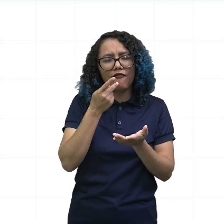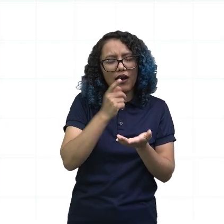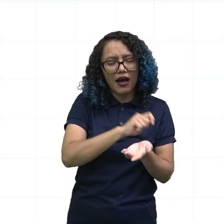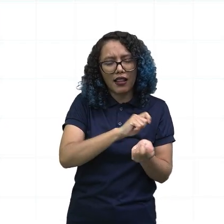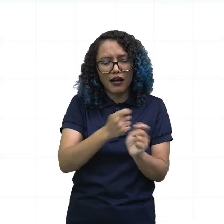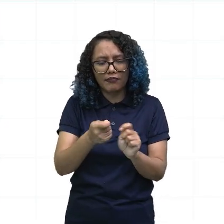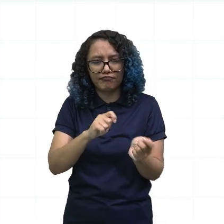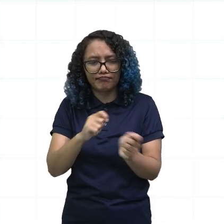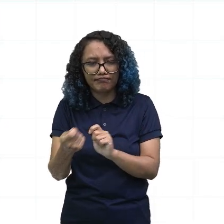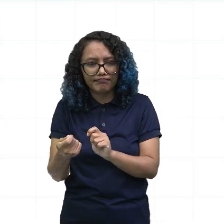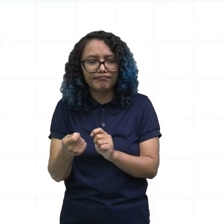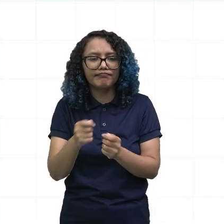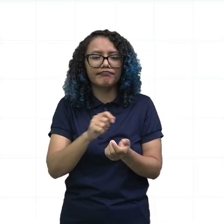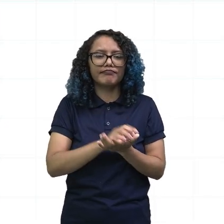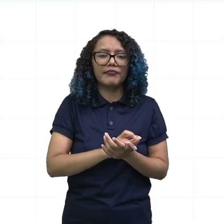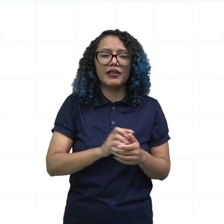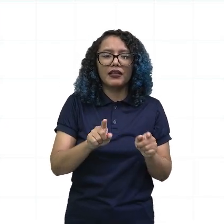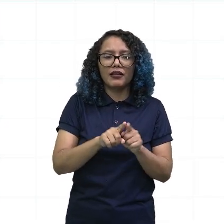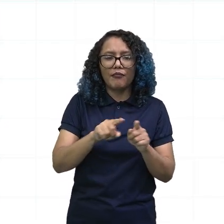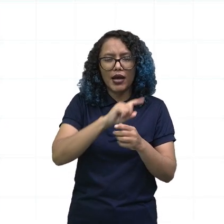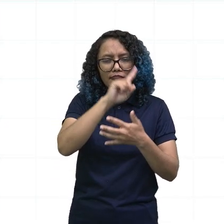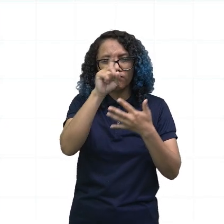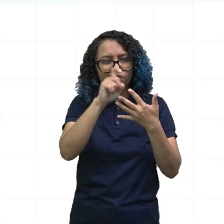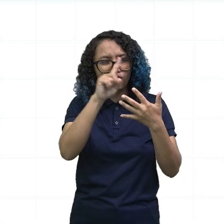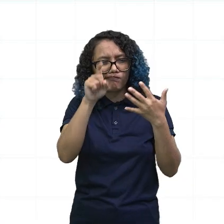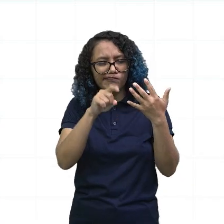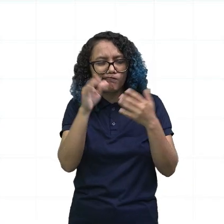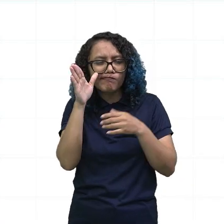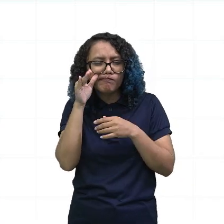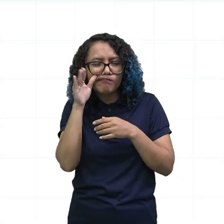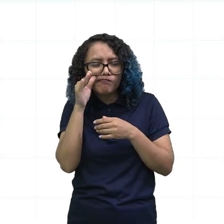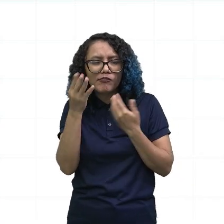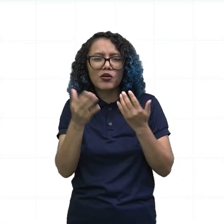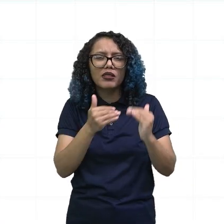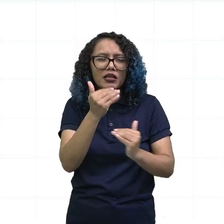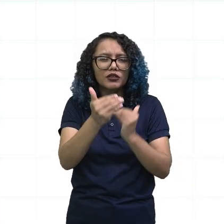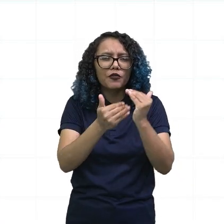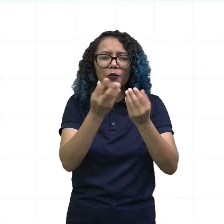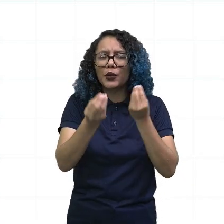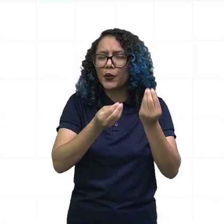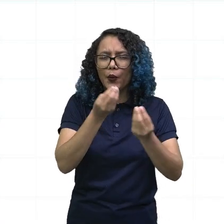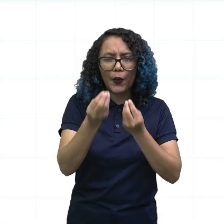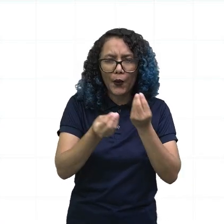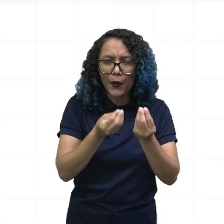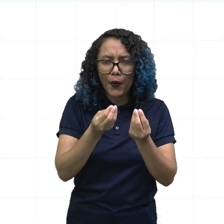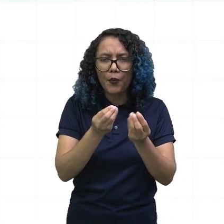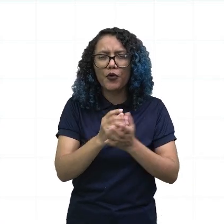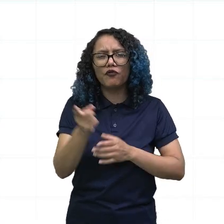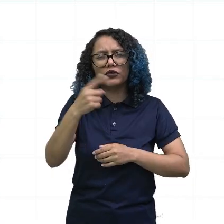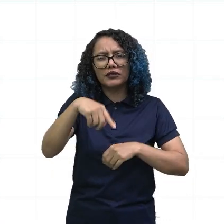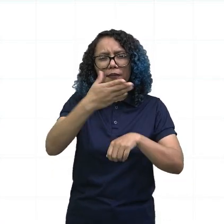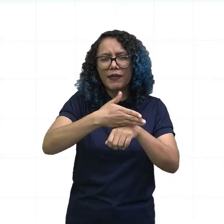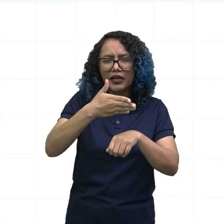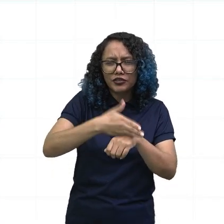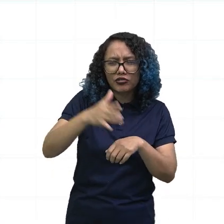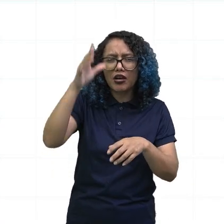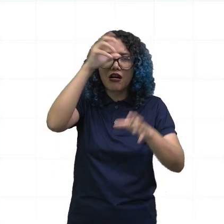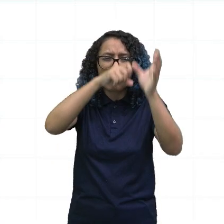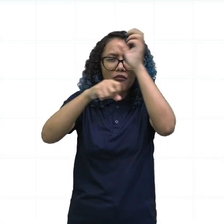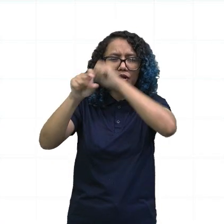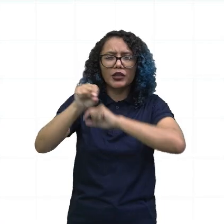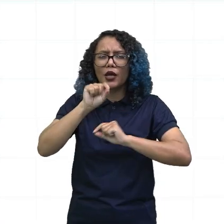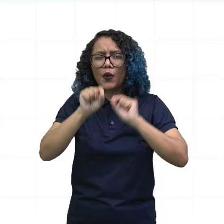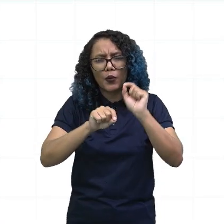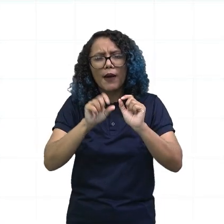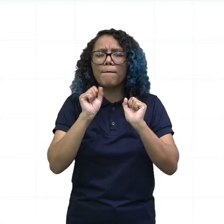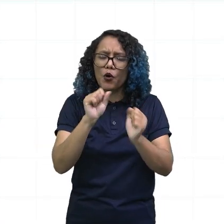hipóteses, observações sobre o desenvolvimento, como foi desenvolvido, né? O que vocês aprenderam? Registro